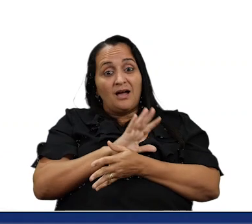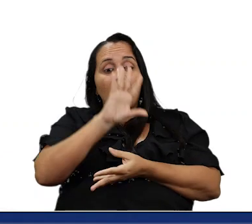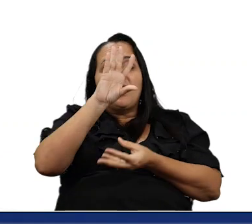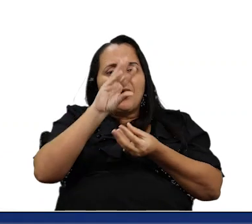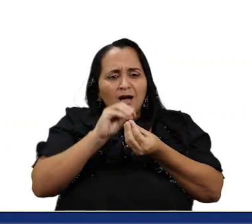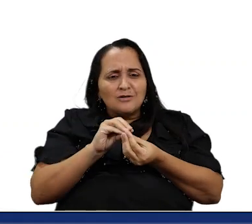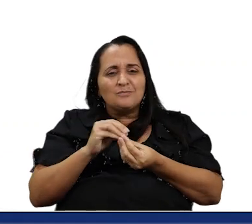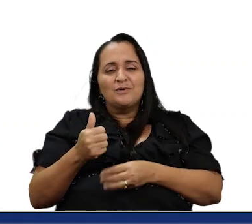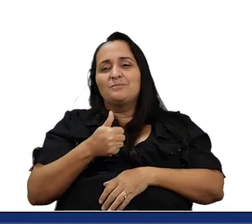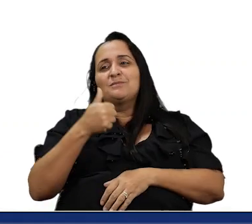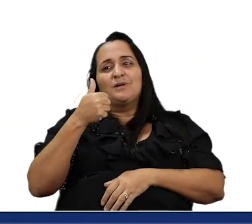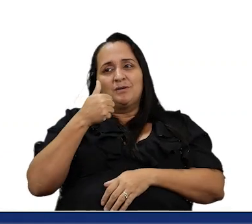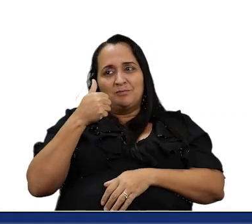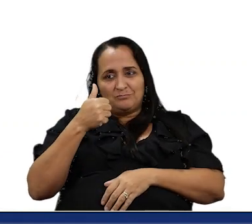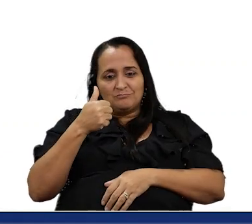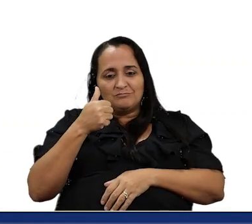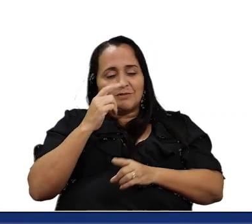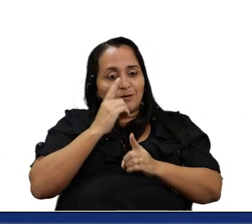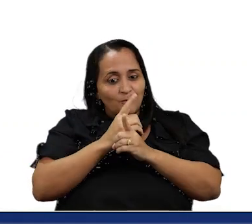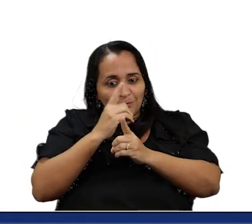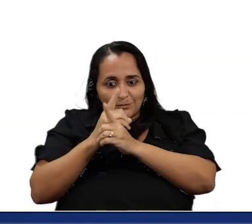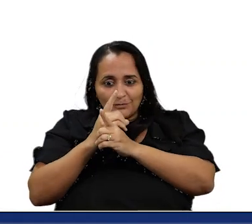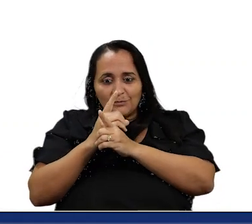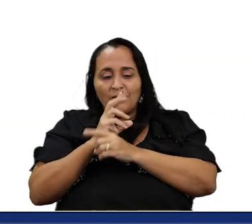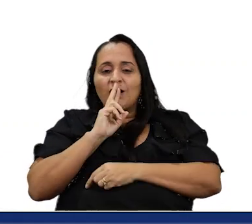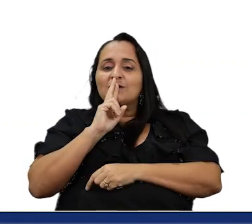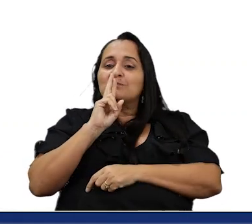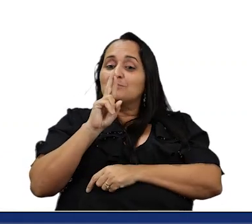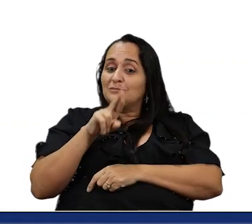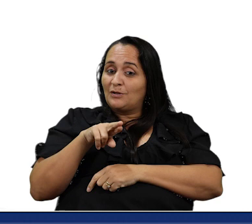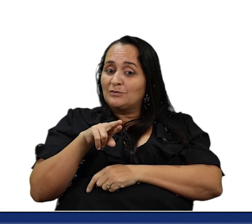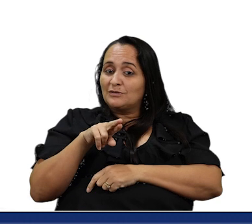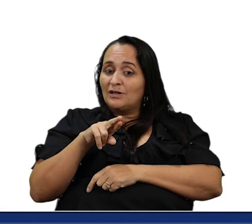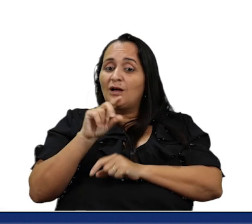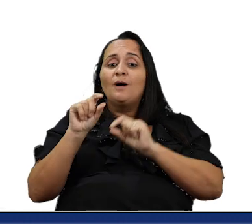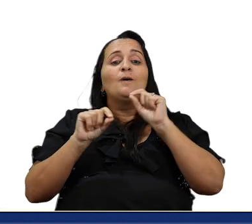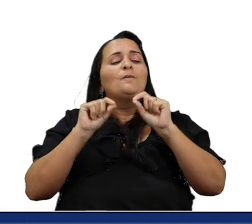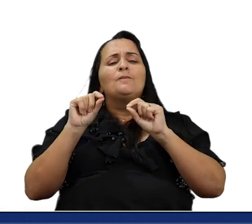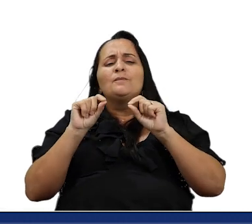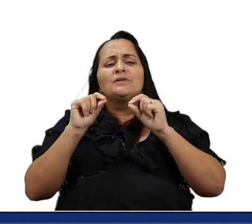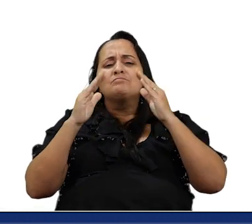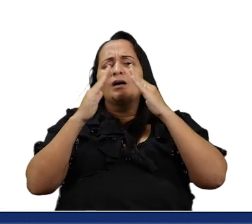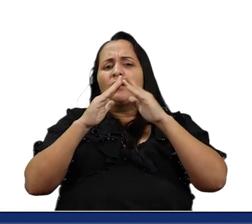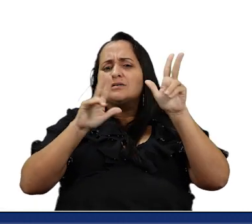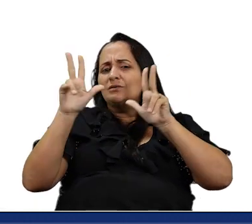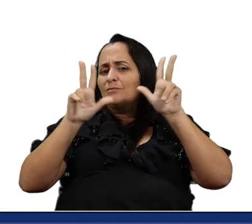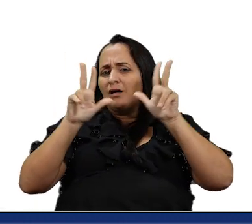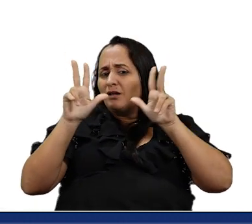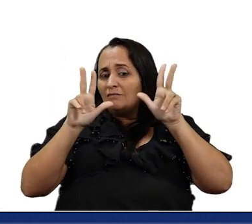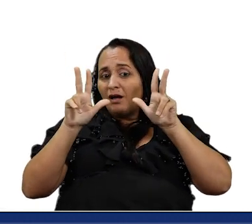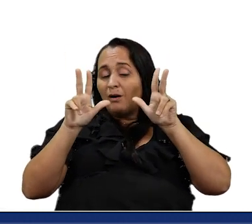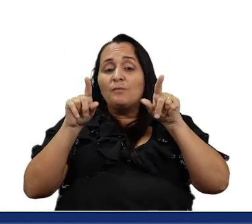primeiro parágrafo, onde a gente encontrou essas respostas, o que fala sobre a Casa do Carnaval, que foi justamente o parágrafo do